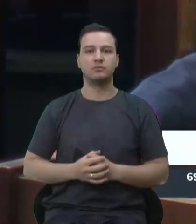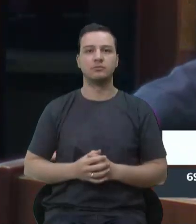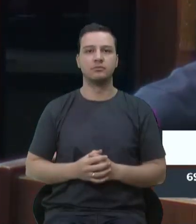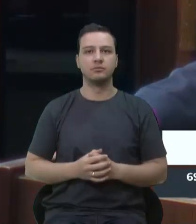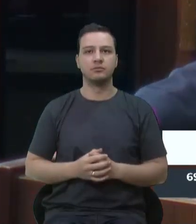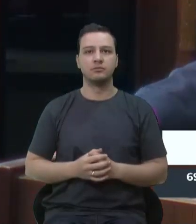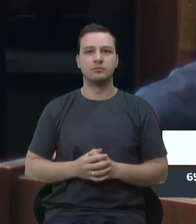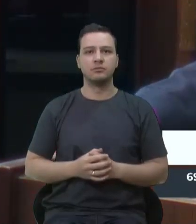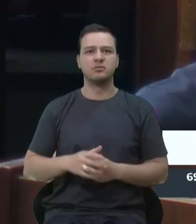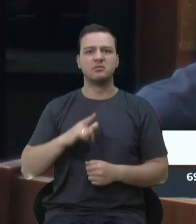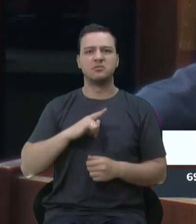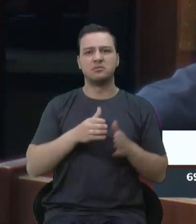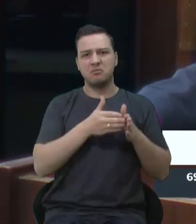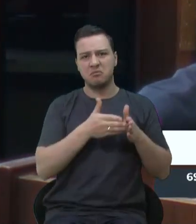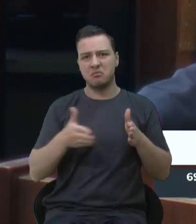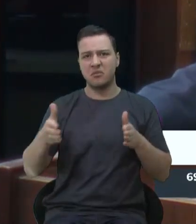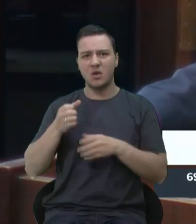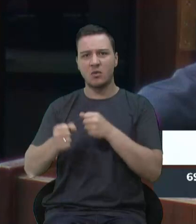Corria o ano de